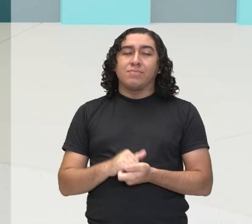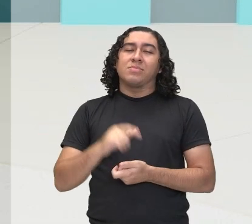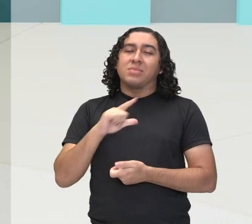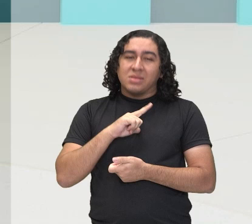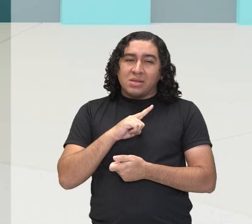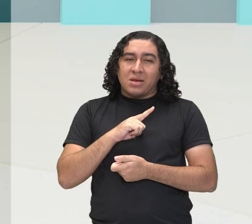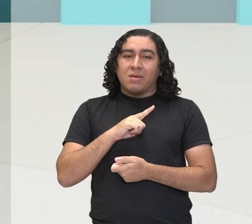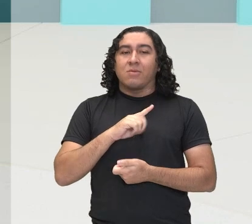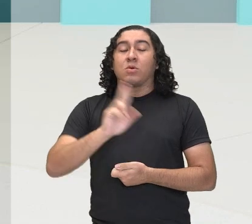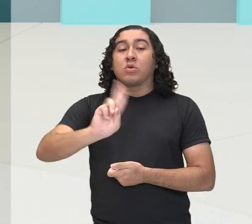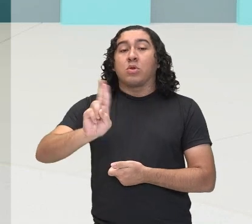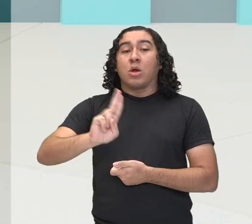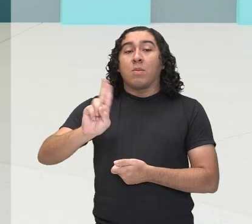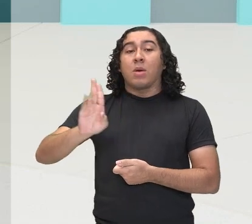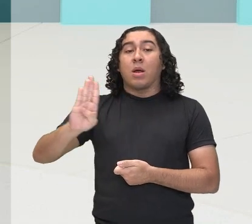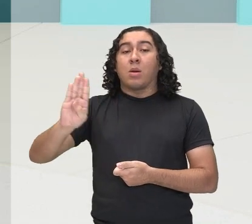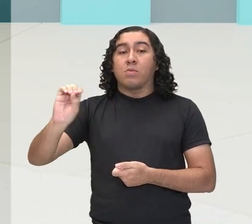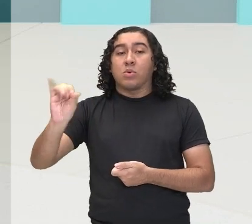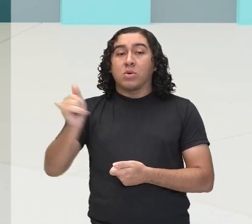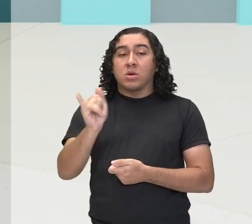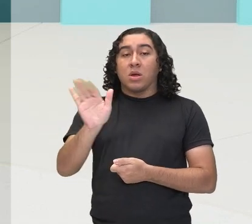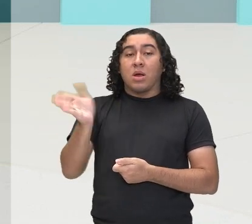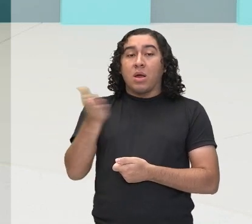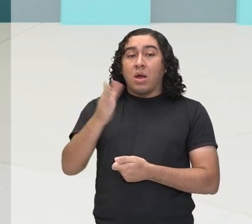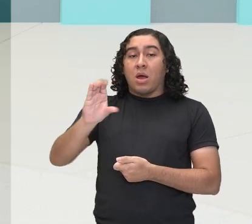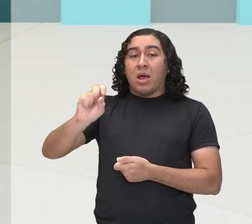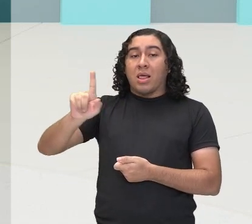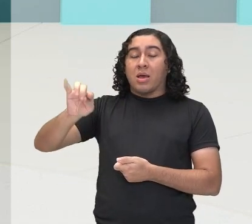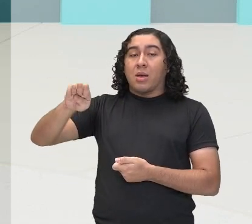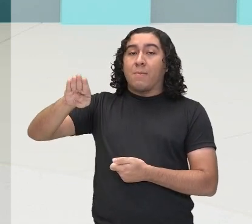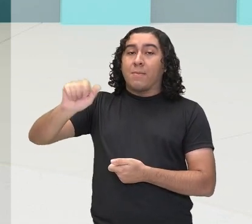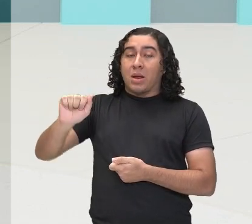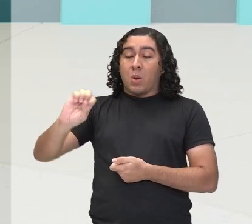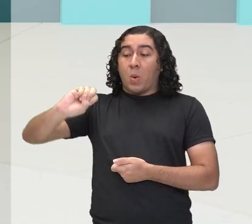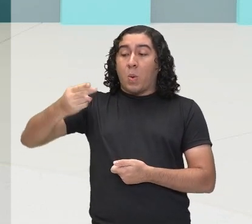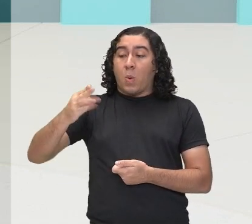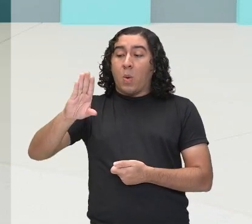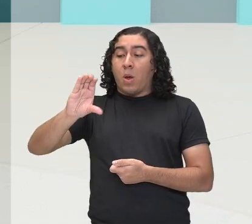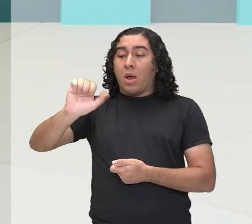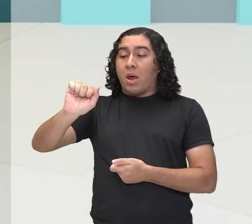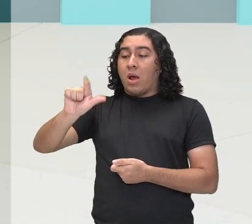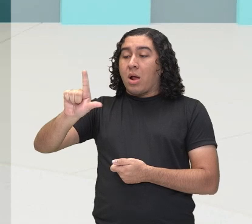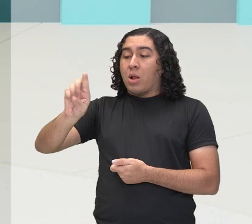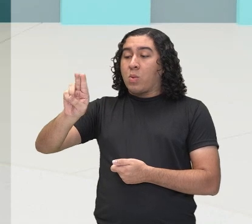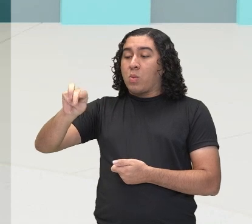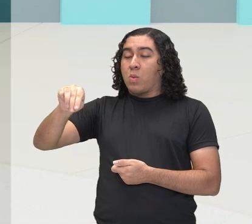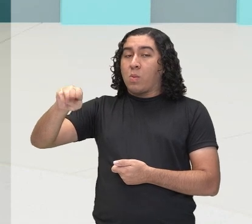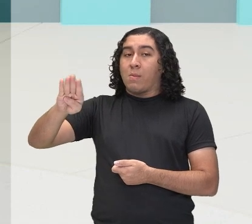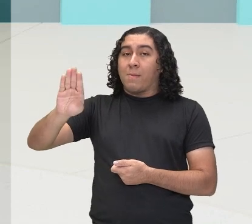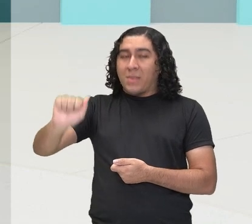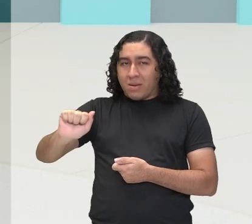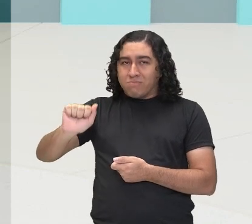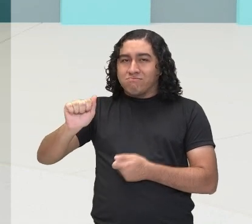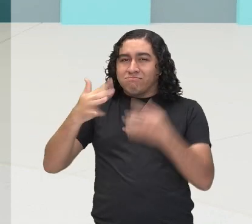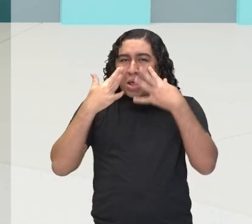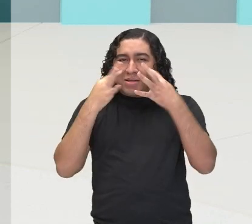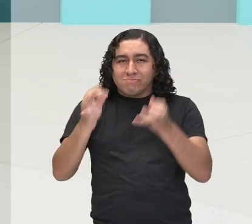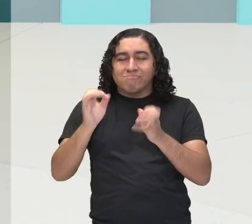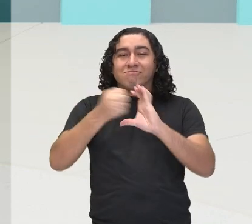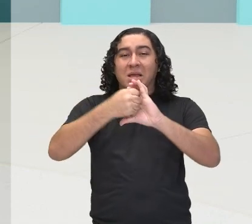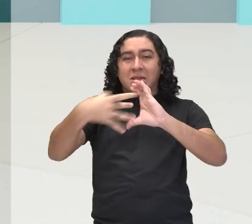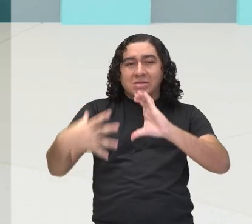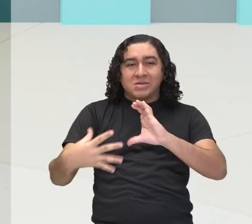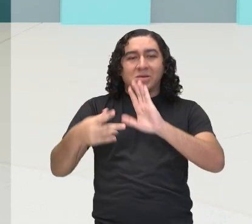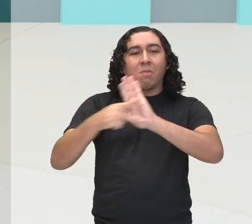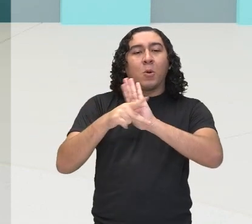o nome de boi calemba ou calumba. Olha só ali a